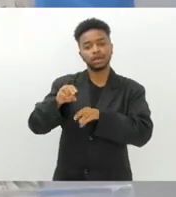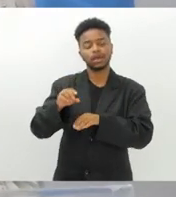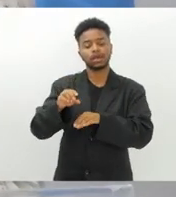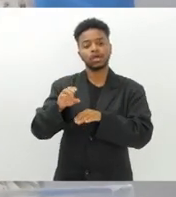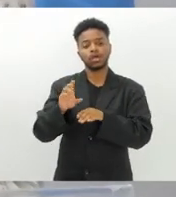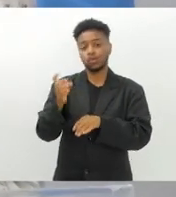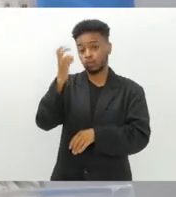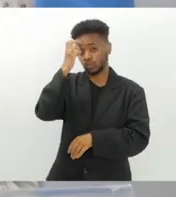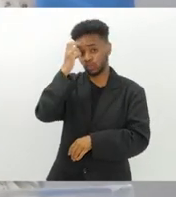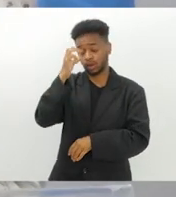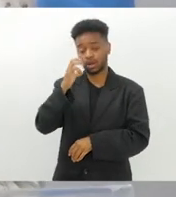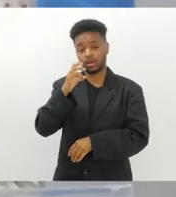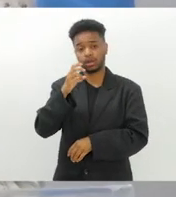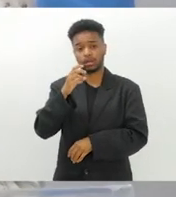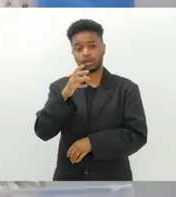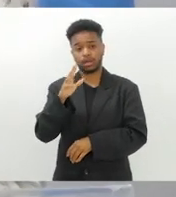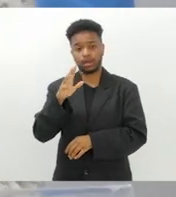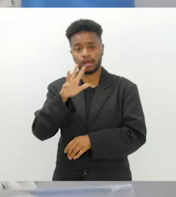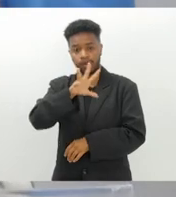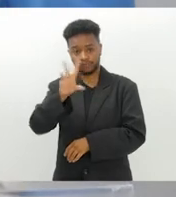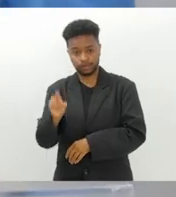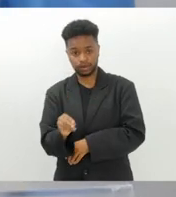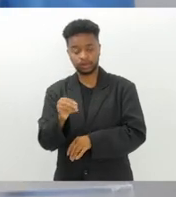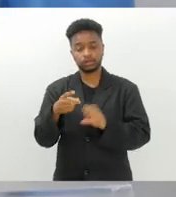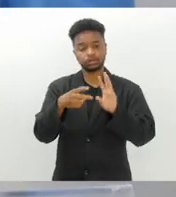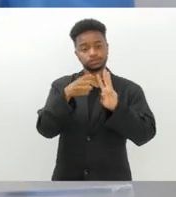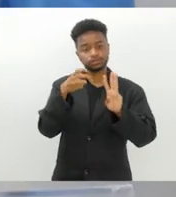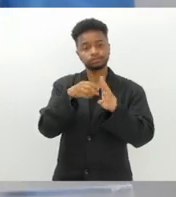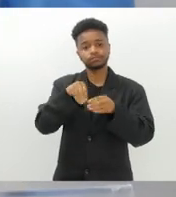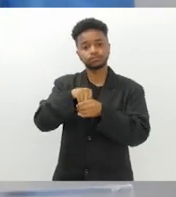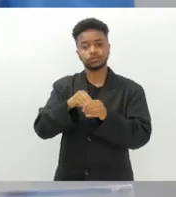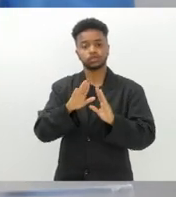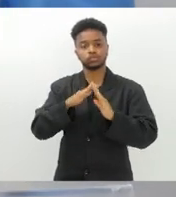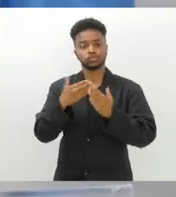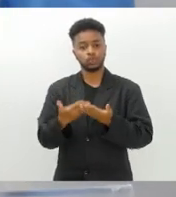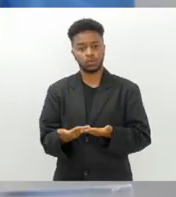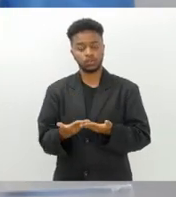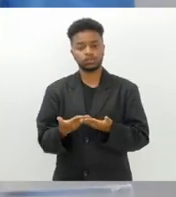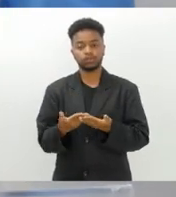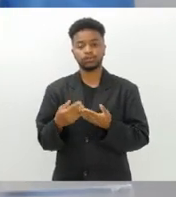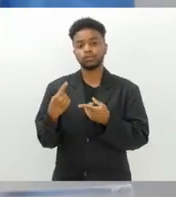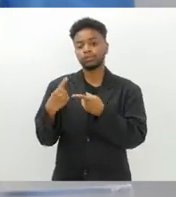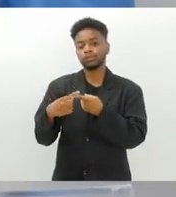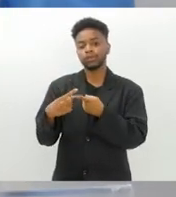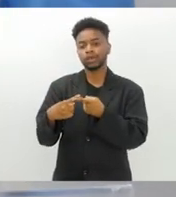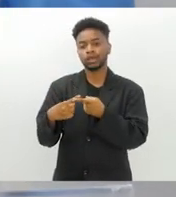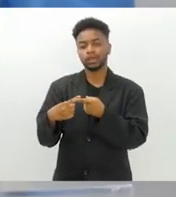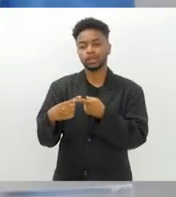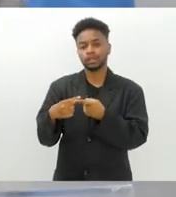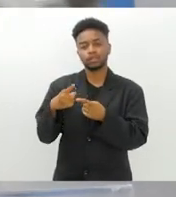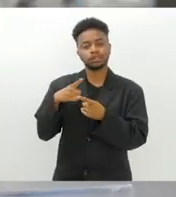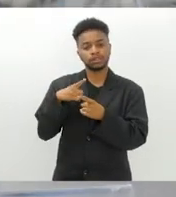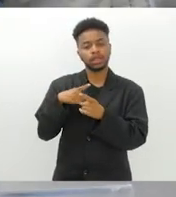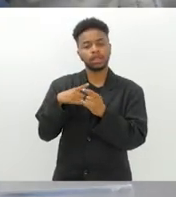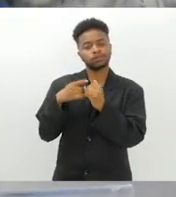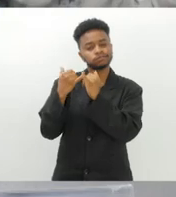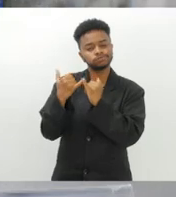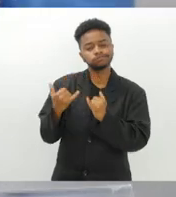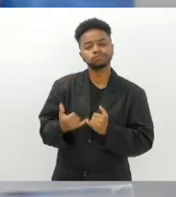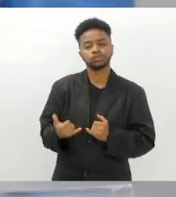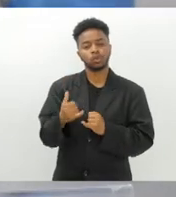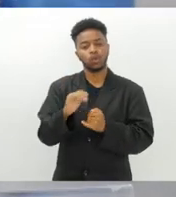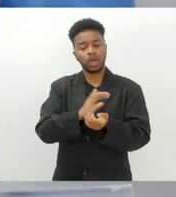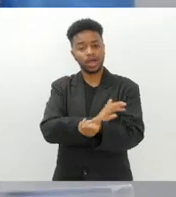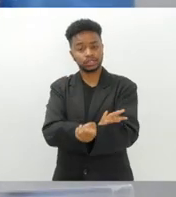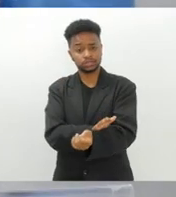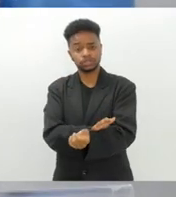e indígenas nas escolas. Muito importante isso. Uma parte, não todo, mas uma parte do racismo e da intolerância